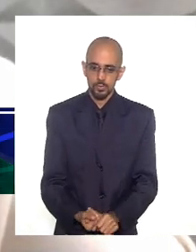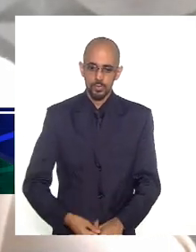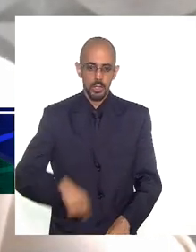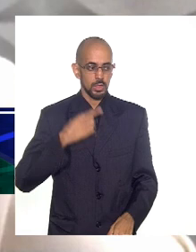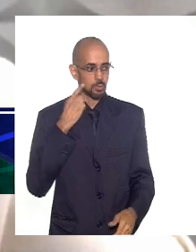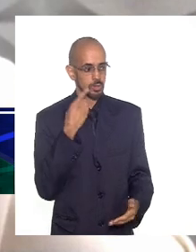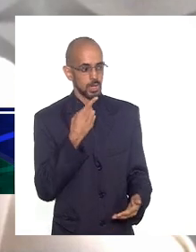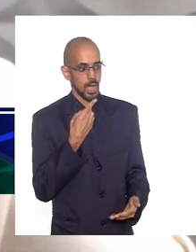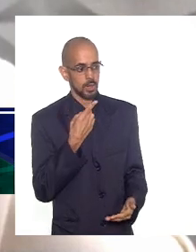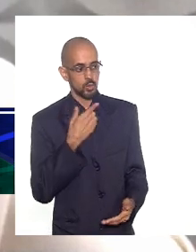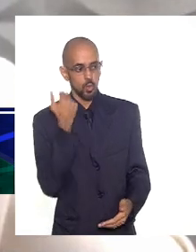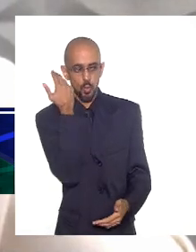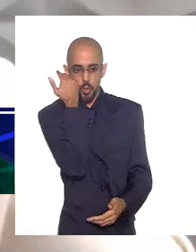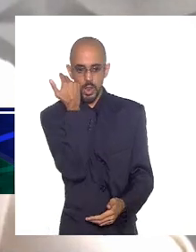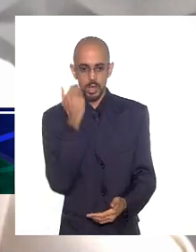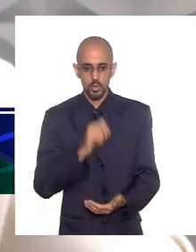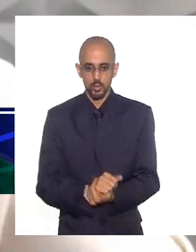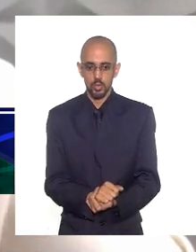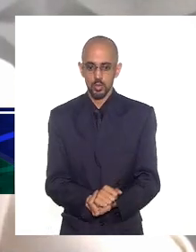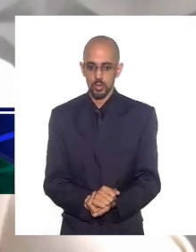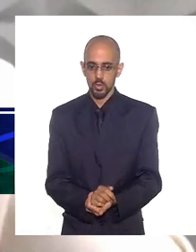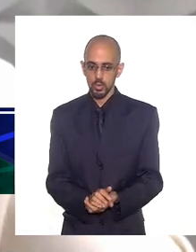Deputado Eliomar Coelho.